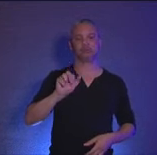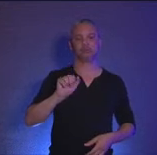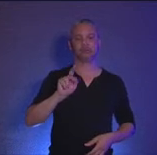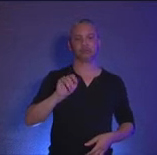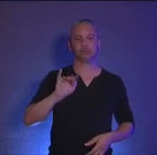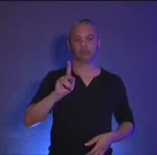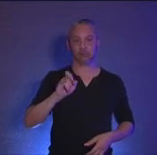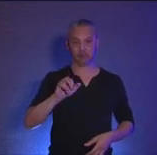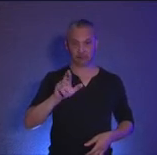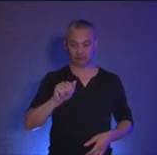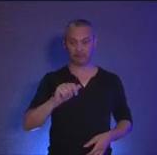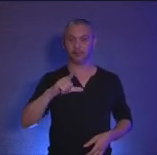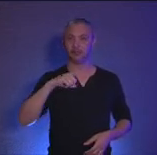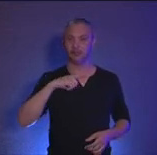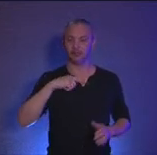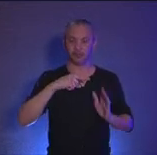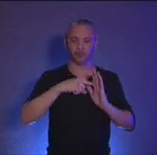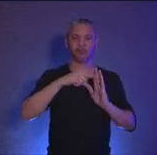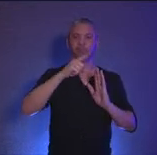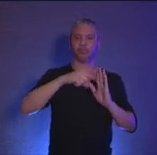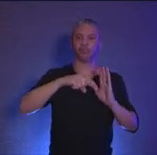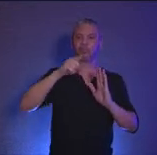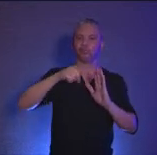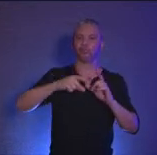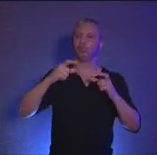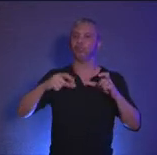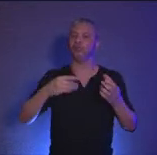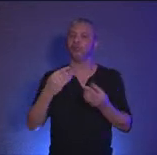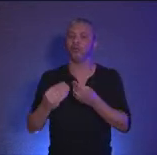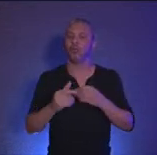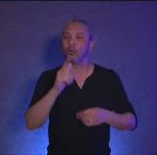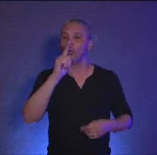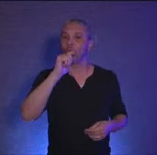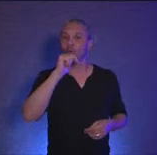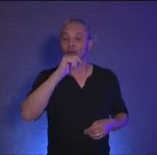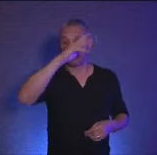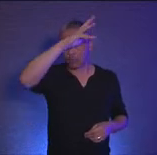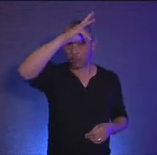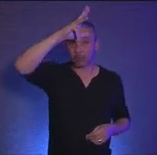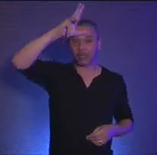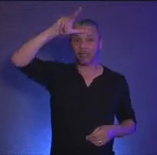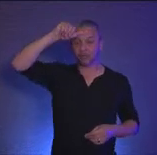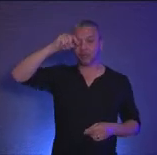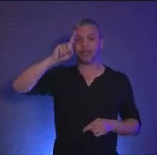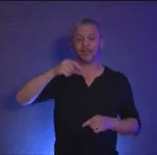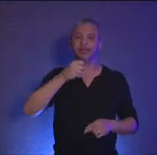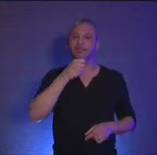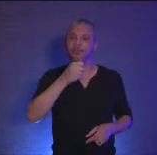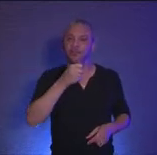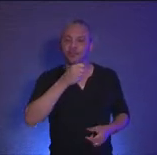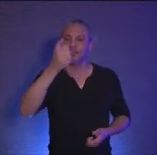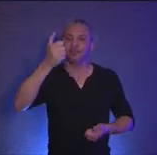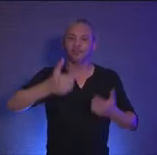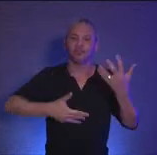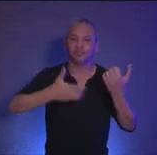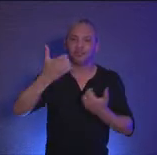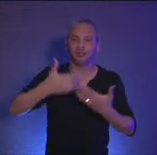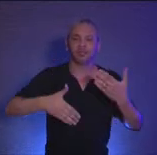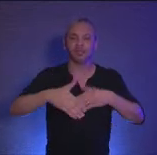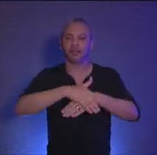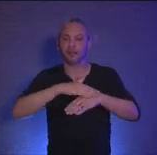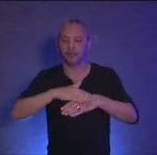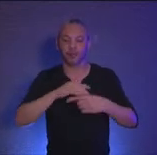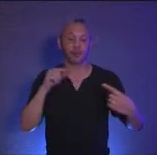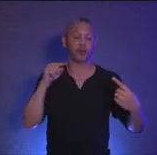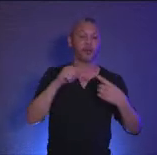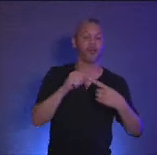nele a gente desenvolveu o Índice de Impacto nas Águas da Amazônia, que é um produto jornalístico que dialoga fortemente com a